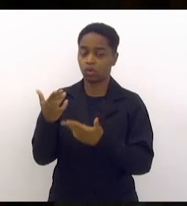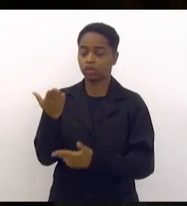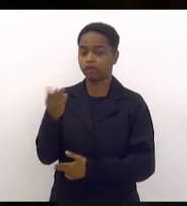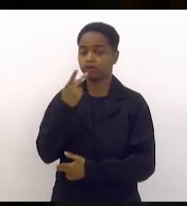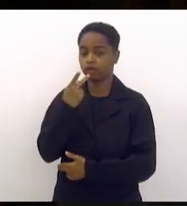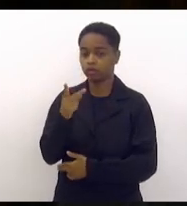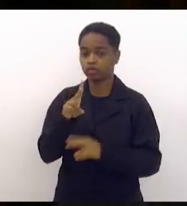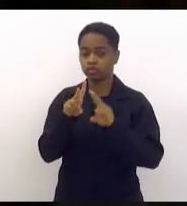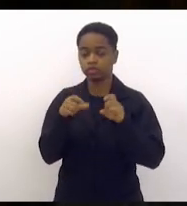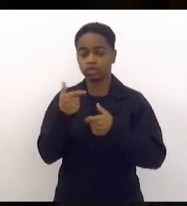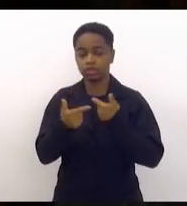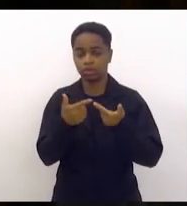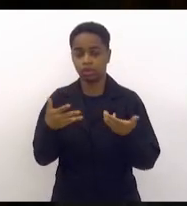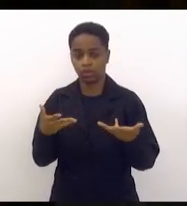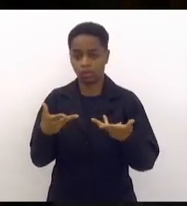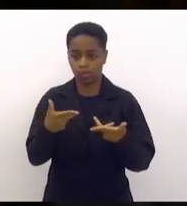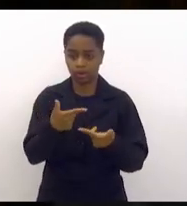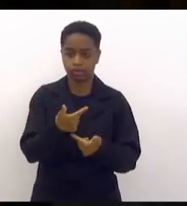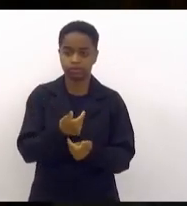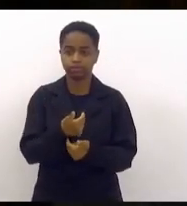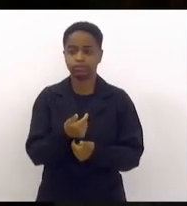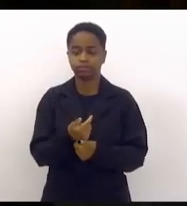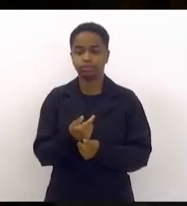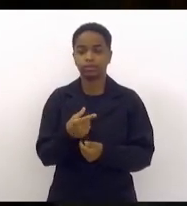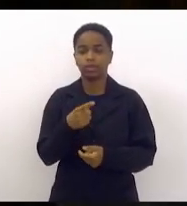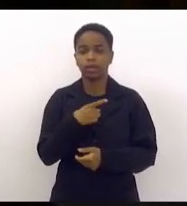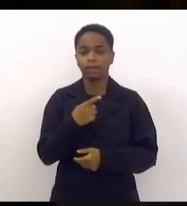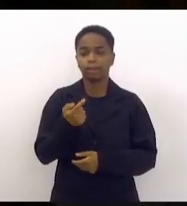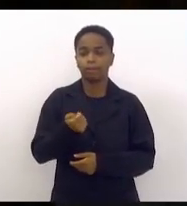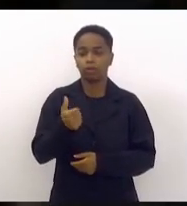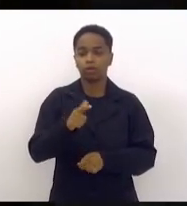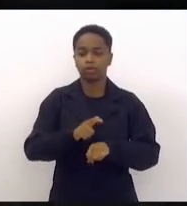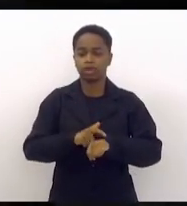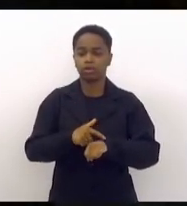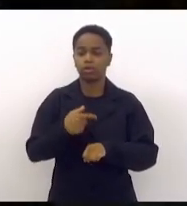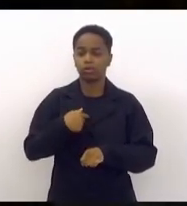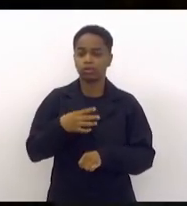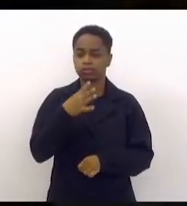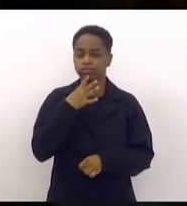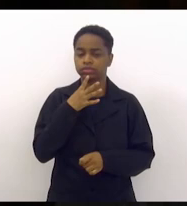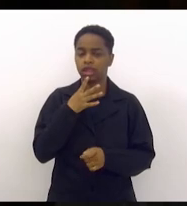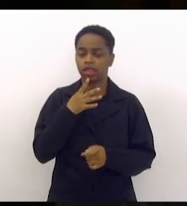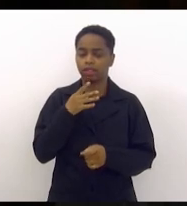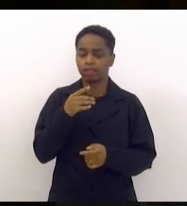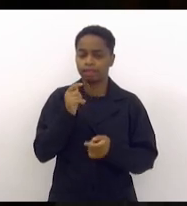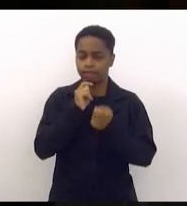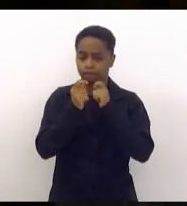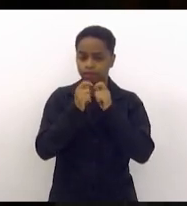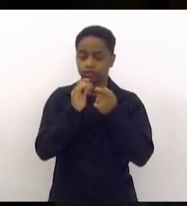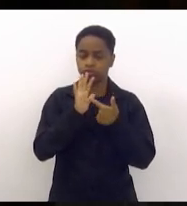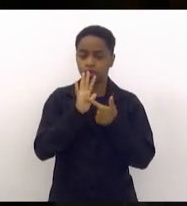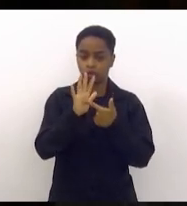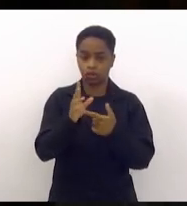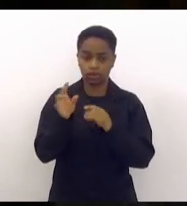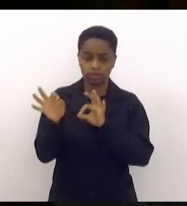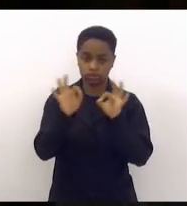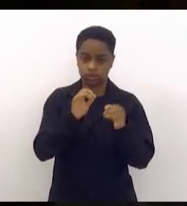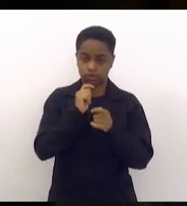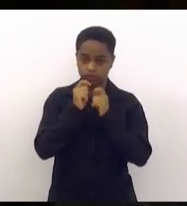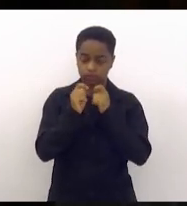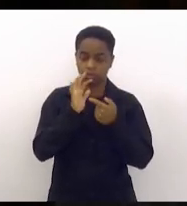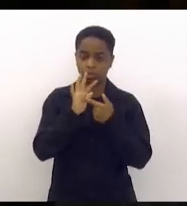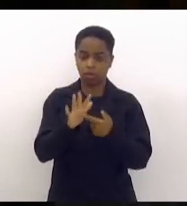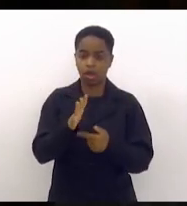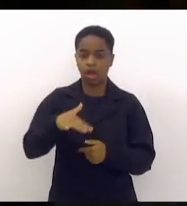empregos de qualidade há pouco tempo eu vi uma uma entrevista em que falava que a indústria naval eh mostrava uma